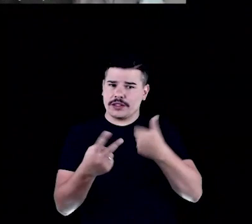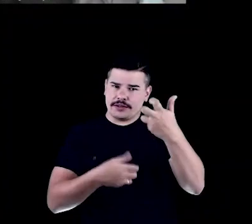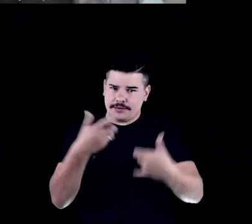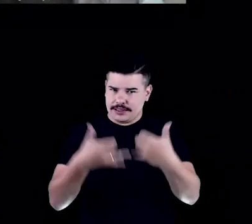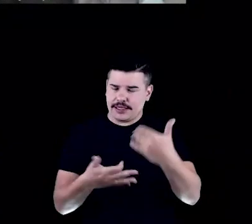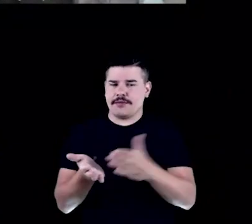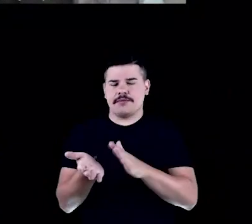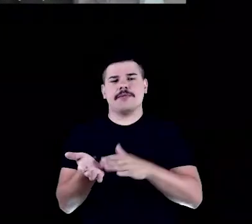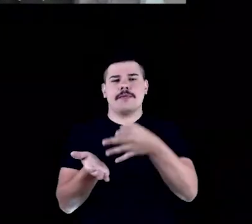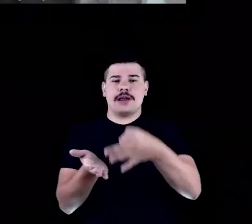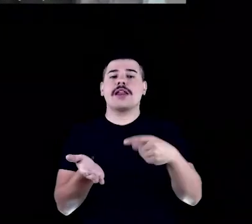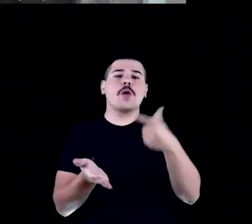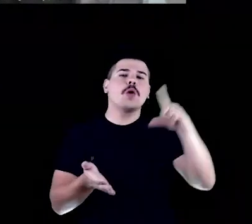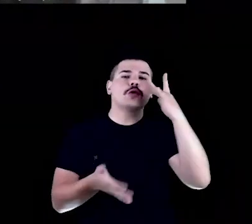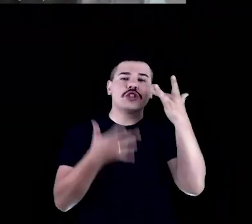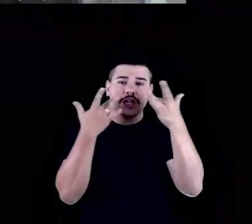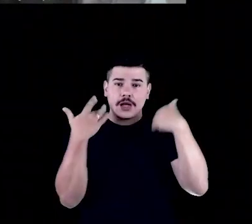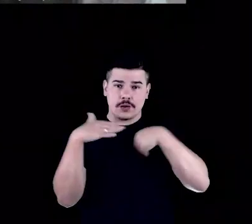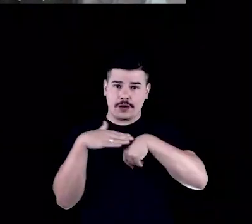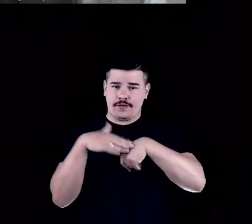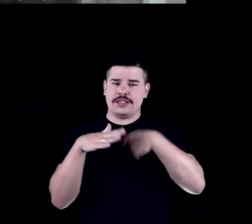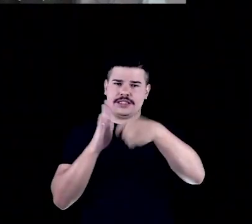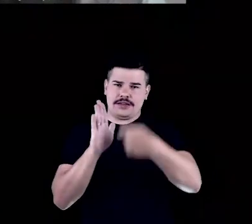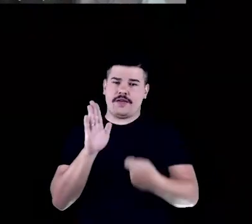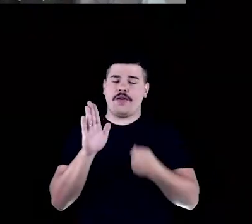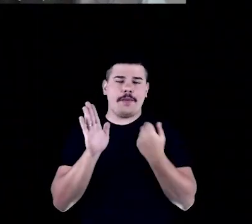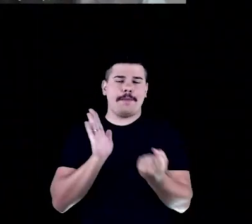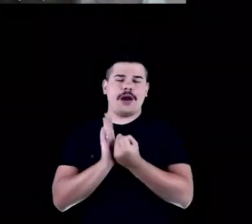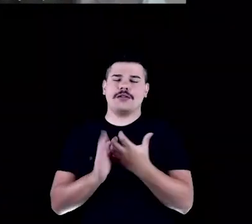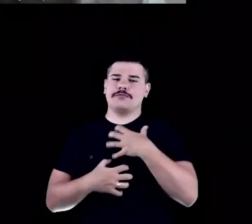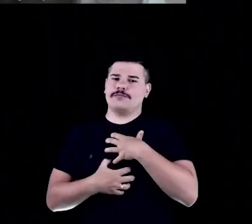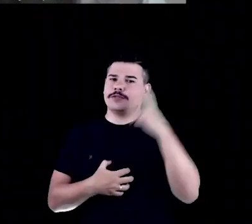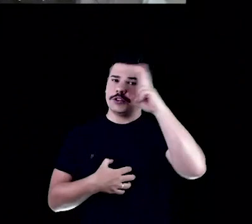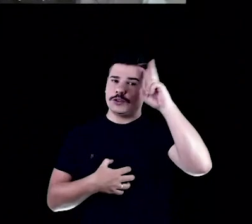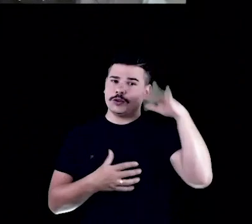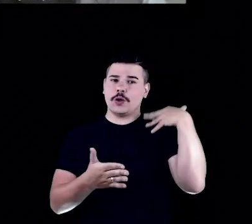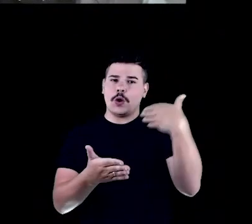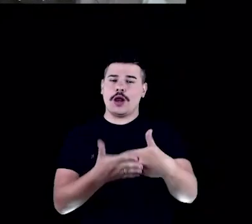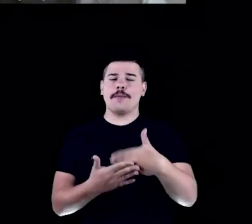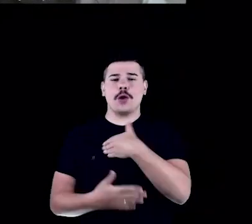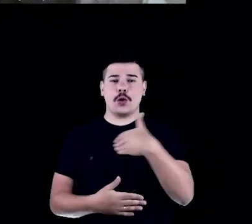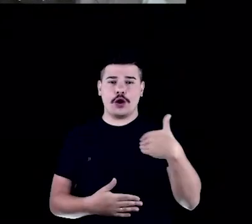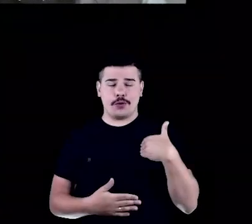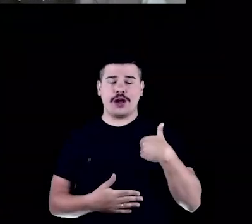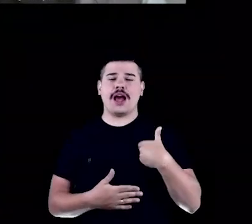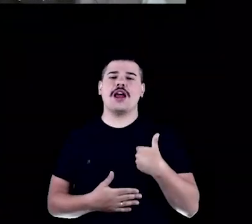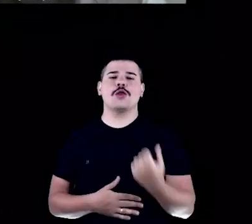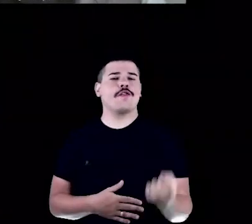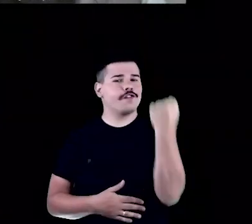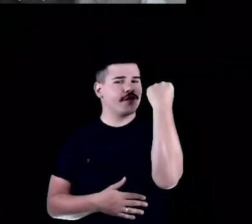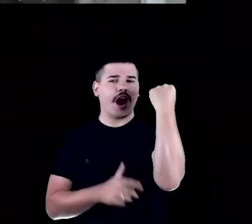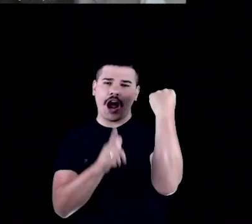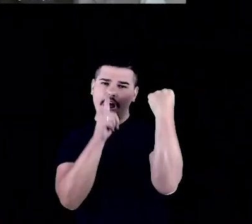nos contos que eu produzo, tem uma peça de teatro que eu fiz que foi também marcante para a minha trajetória, que foi A Anatomia do Fauno,